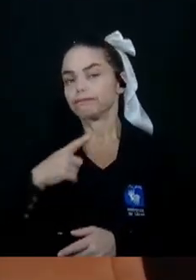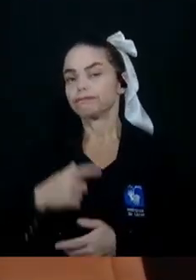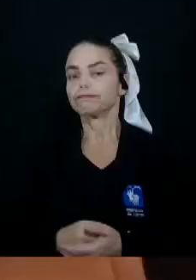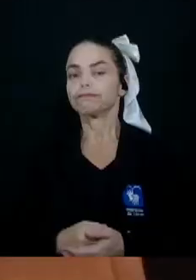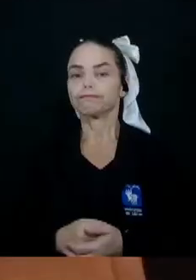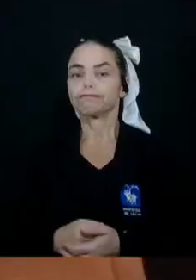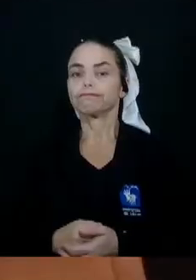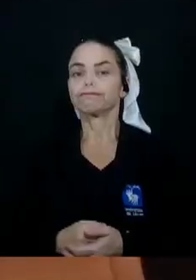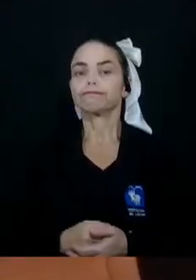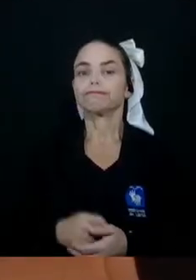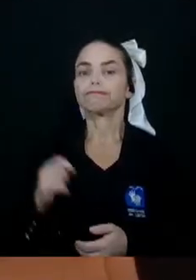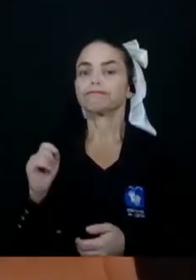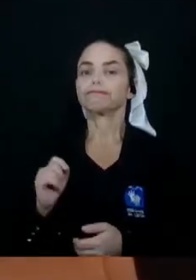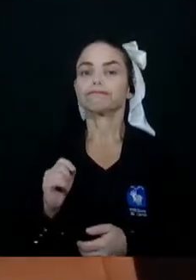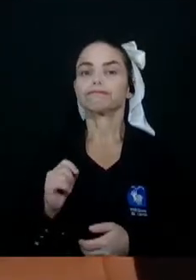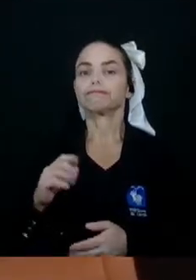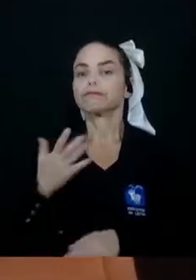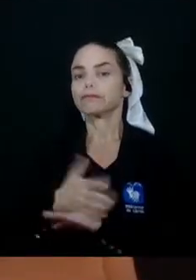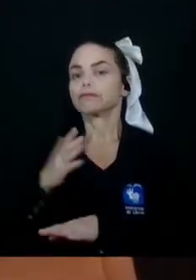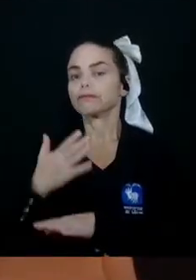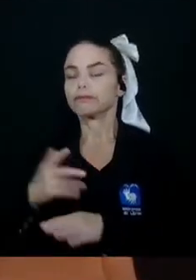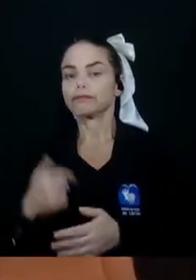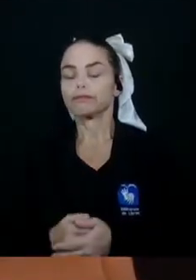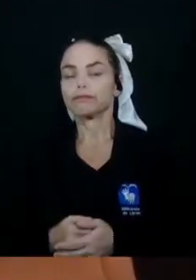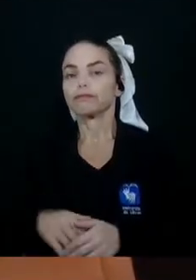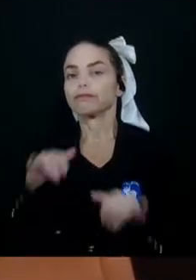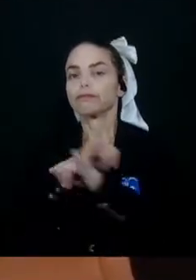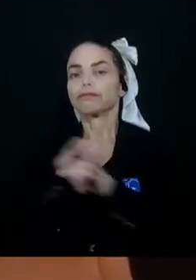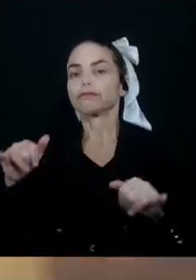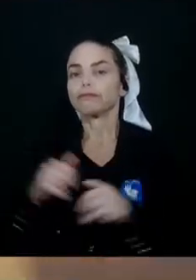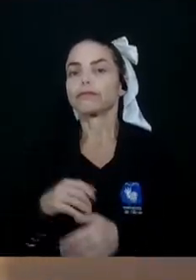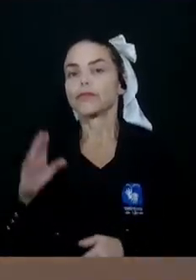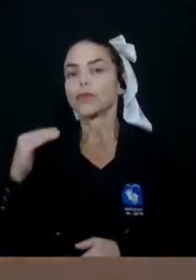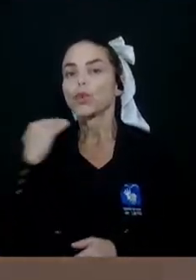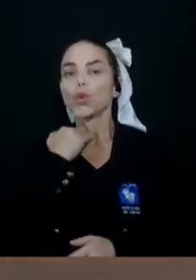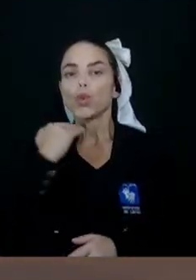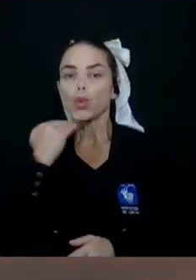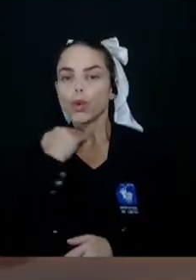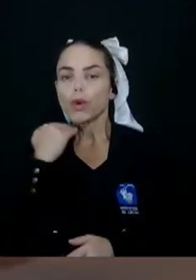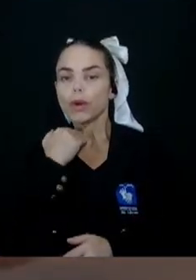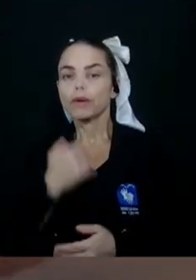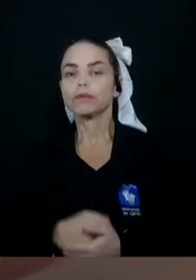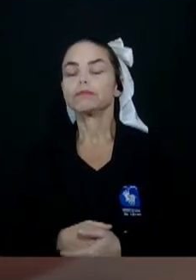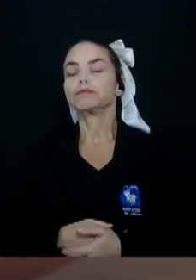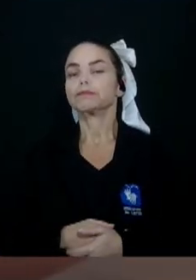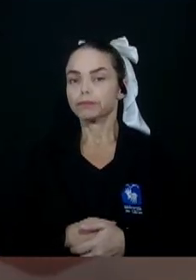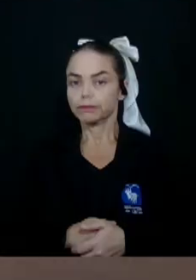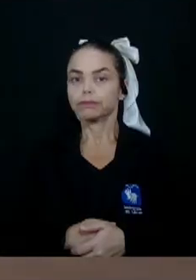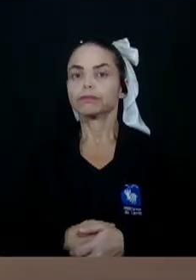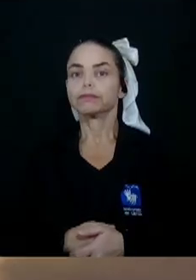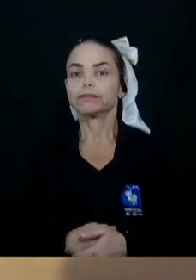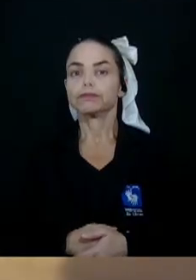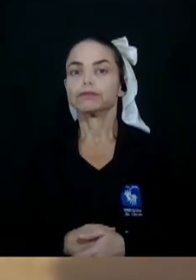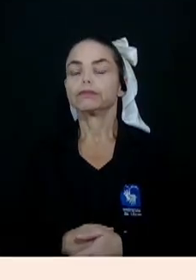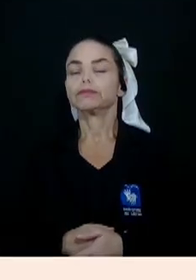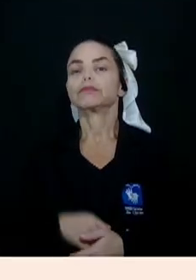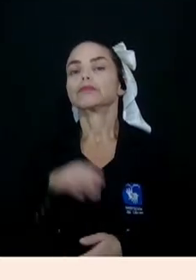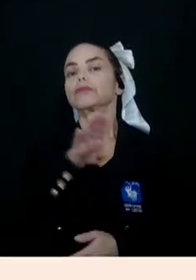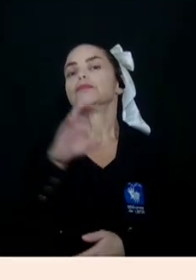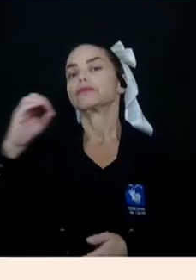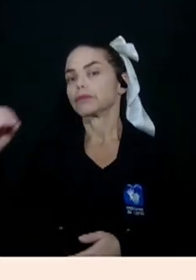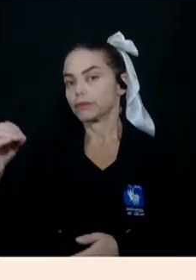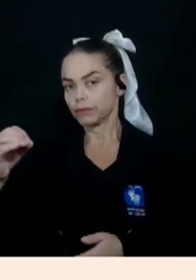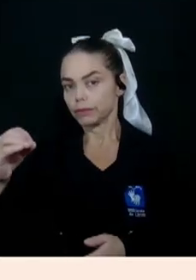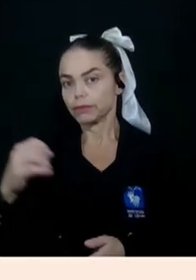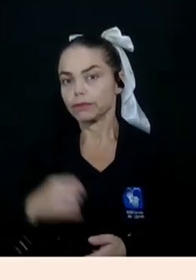Imediatamente, quanto antes, comunicar o banco, fazer a DMED, fazer o boletim de ocorrência para solicitar